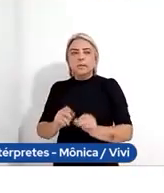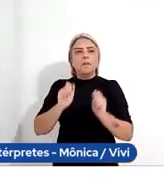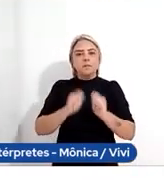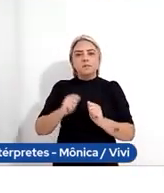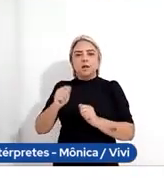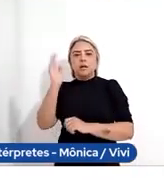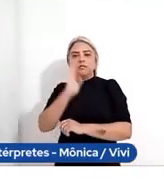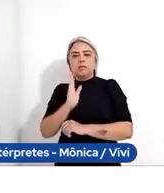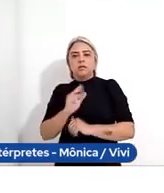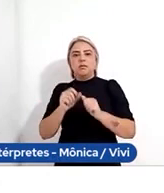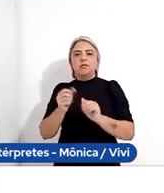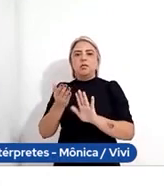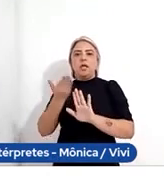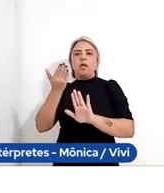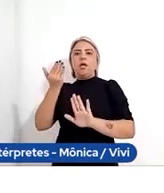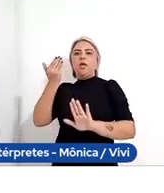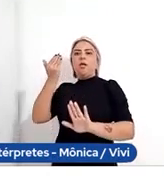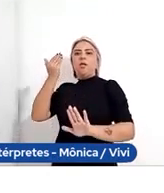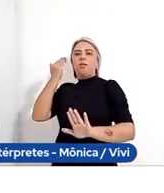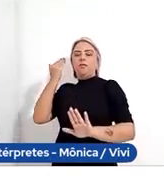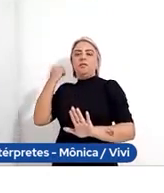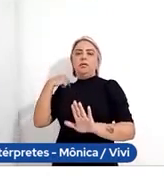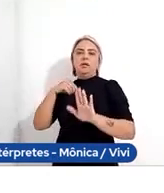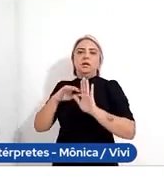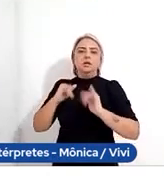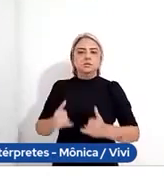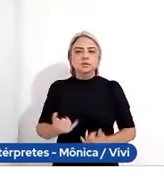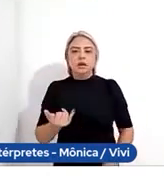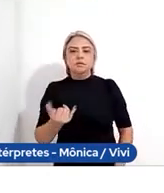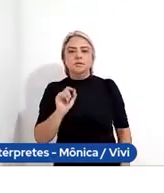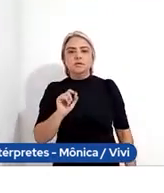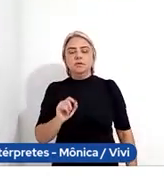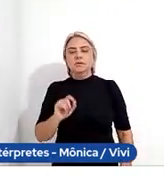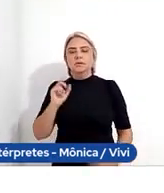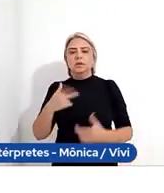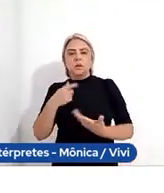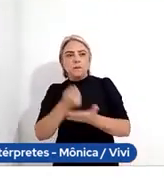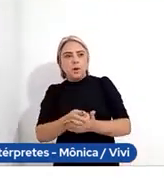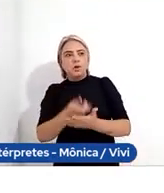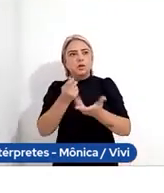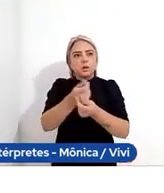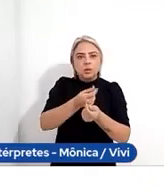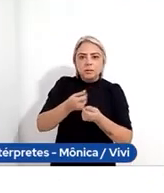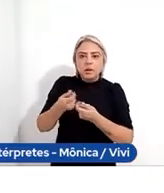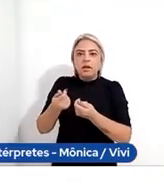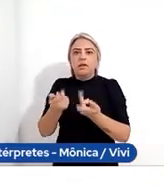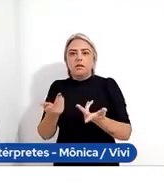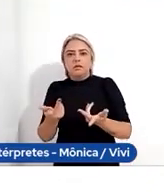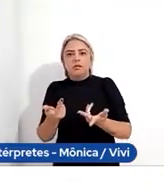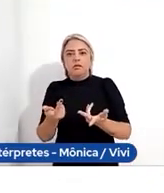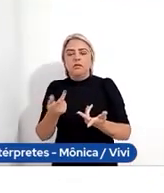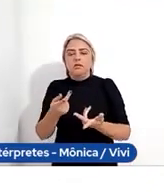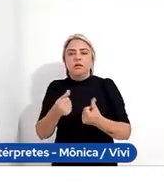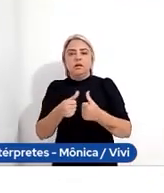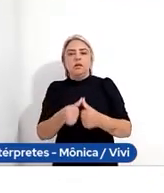fique tão para trás, né? Tirar proveito do grande poder de compra do Estado que a gente tem, para que não